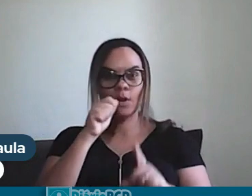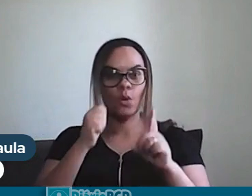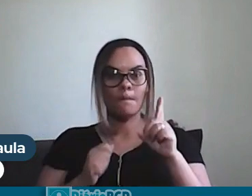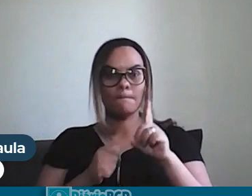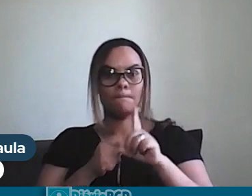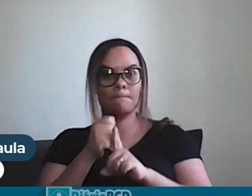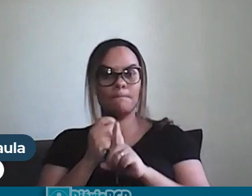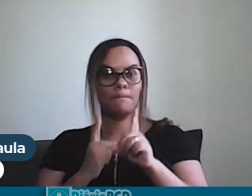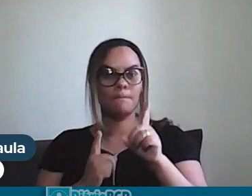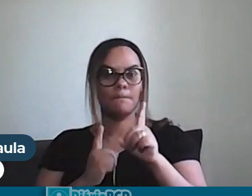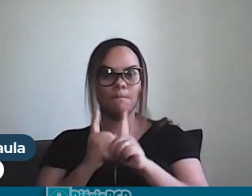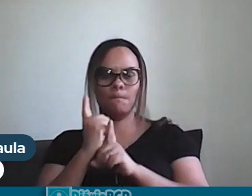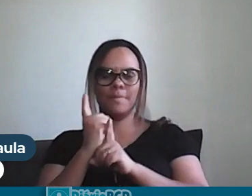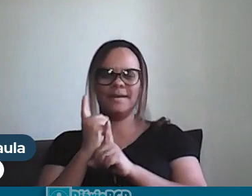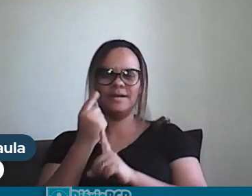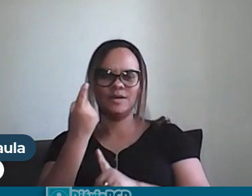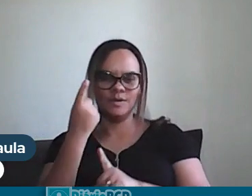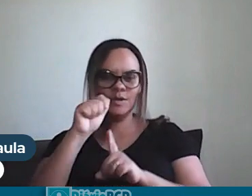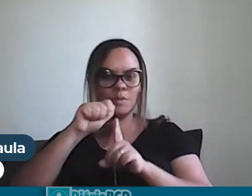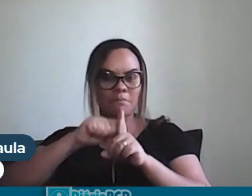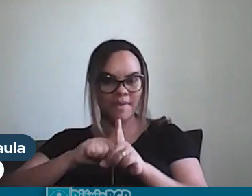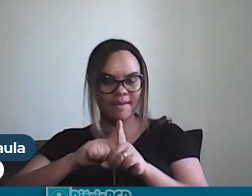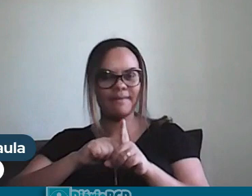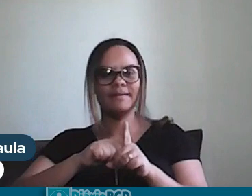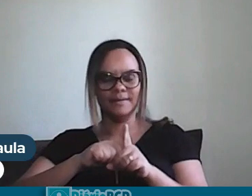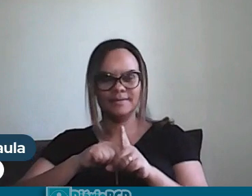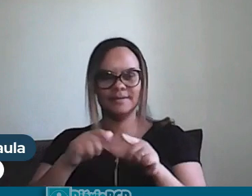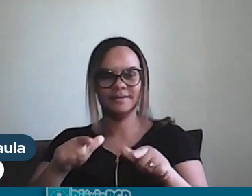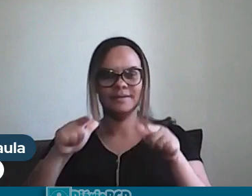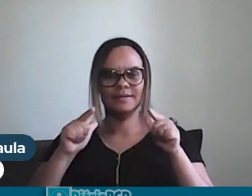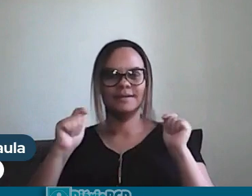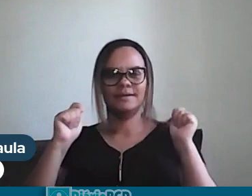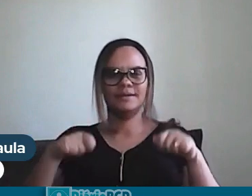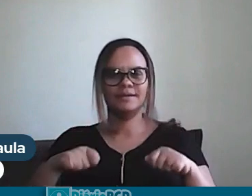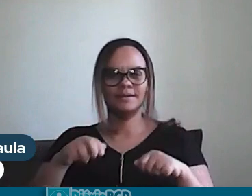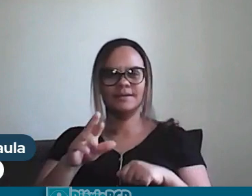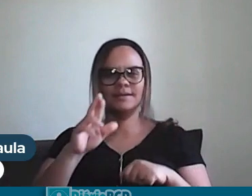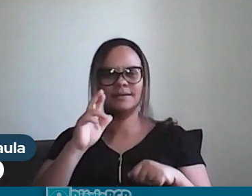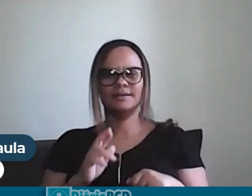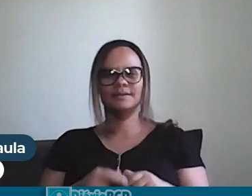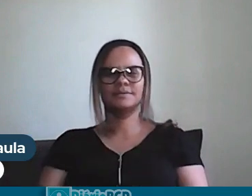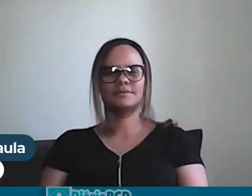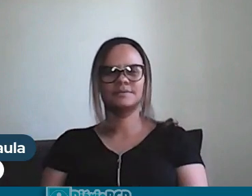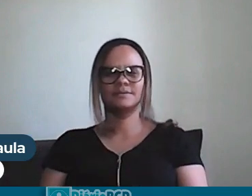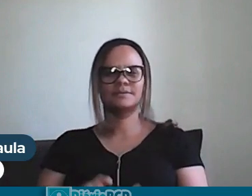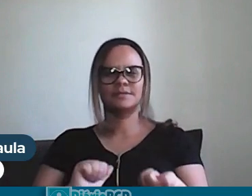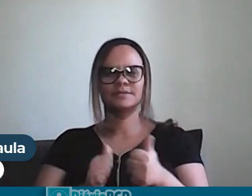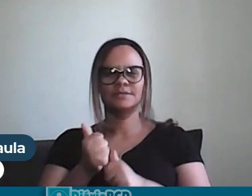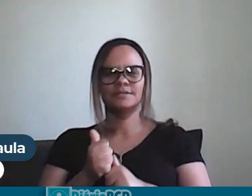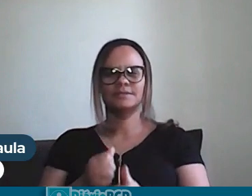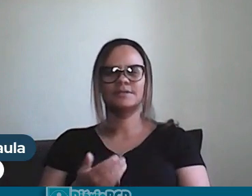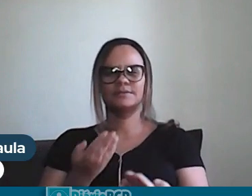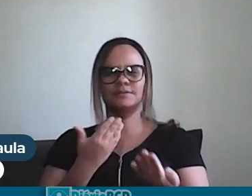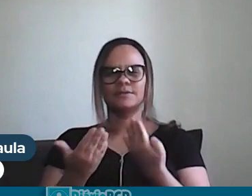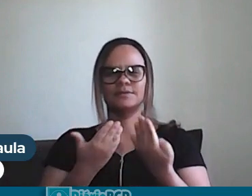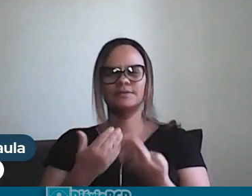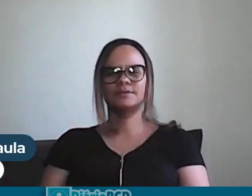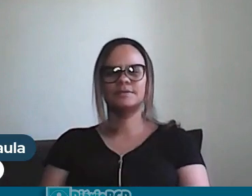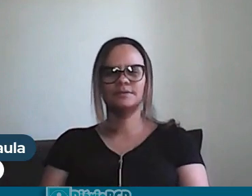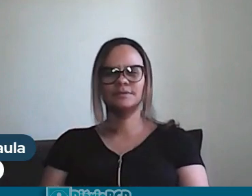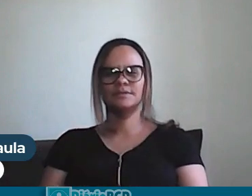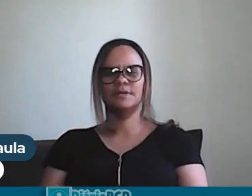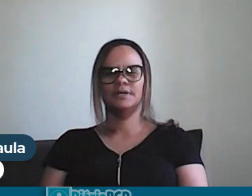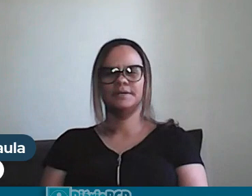para os homologados em São Paulo, para eles poderem responder o modelo de avaliação biopsicossocial. Estou dizendo que